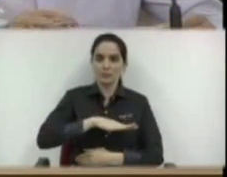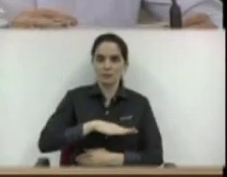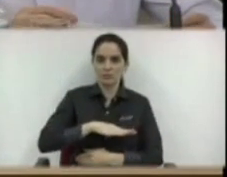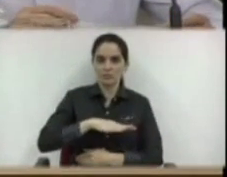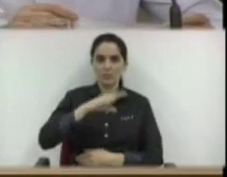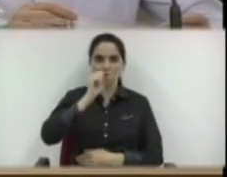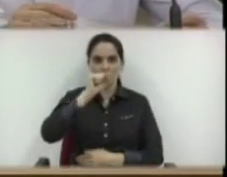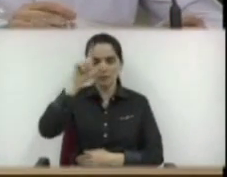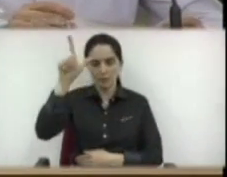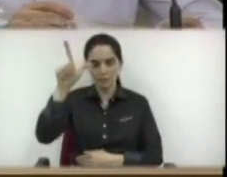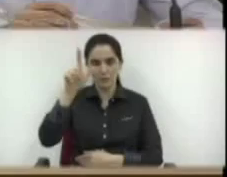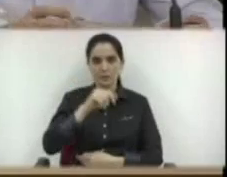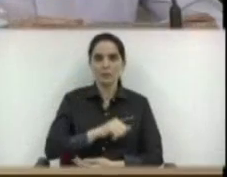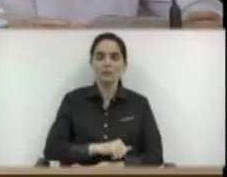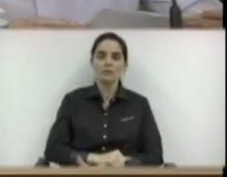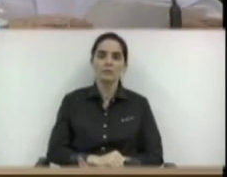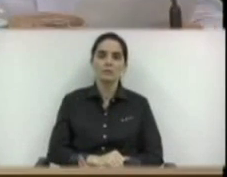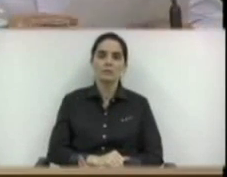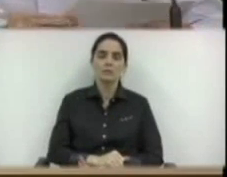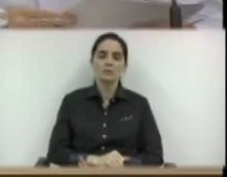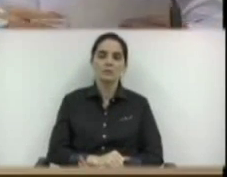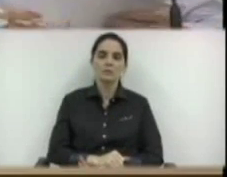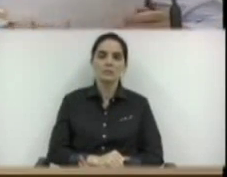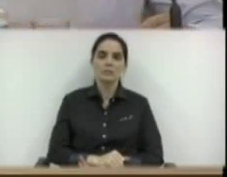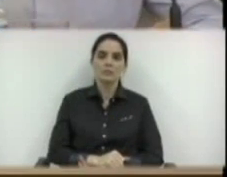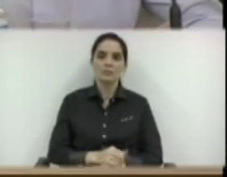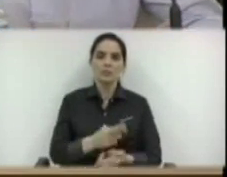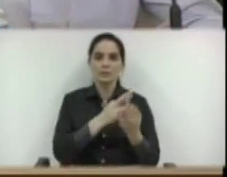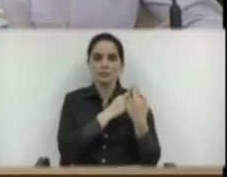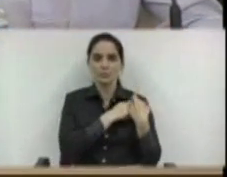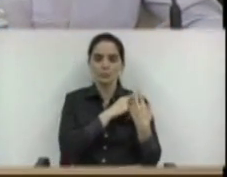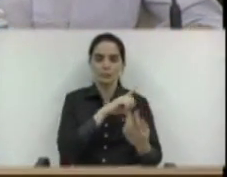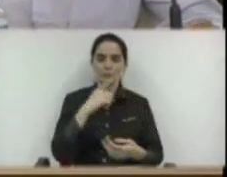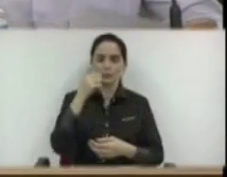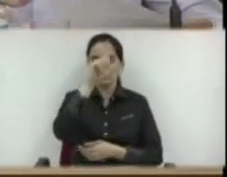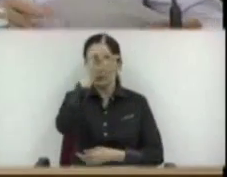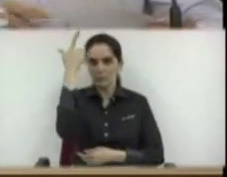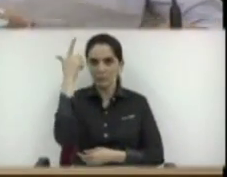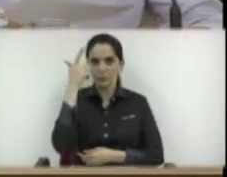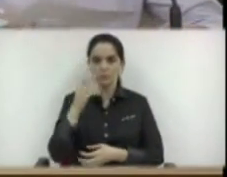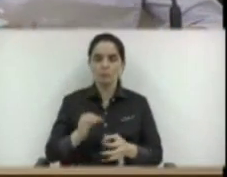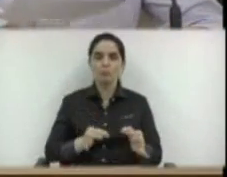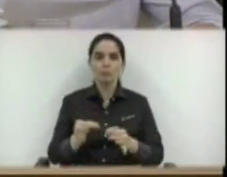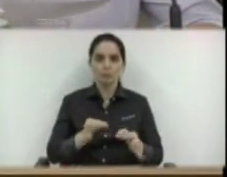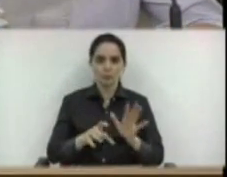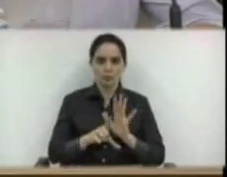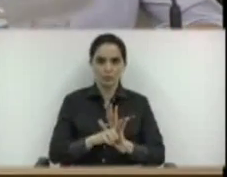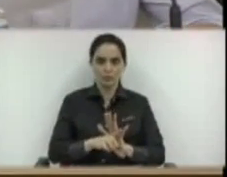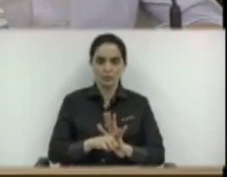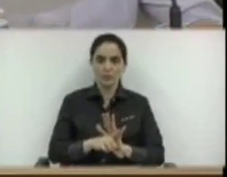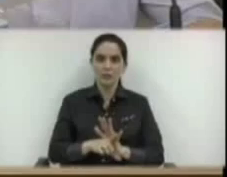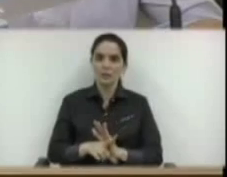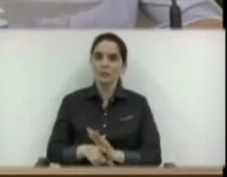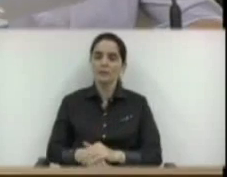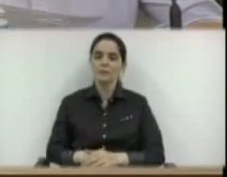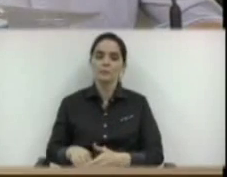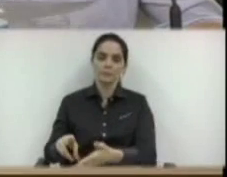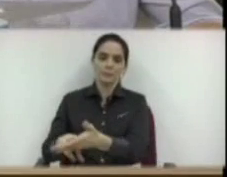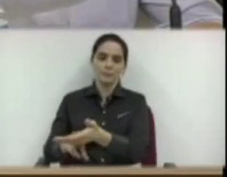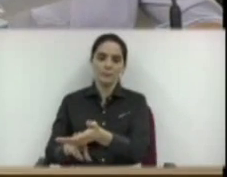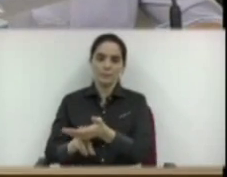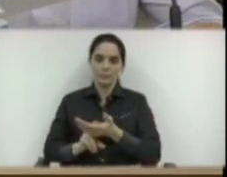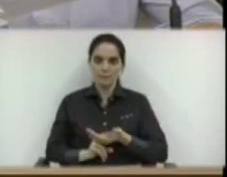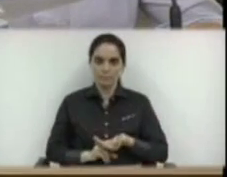Itapema, no município de Limeira. Autor, vereador Luizinho da Casa Quil. O projeto de lei número 262